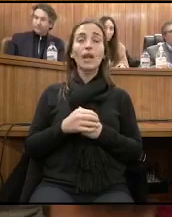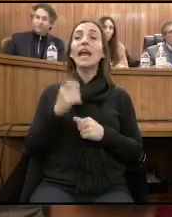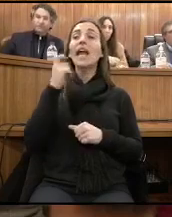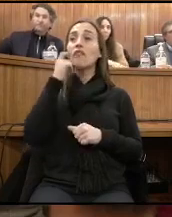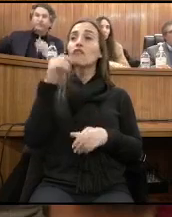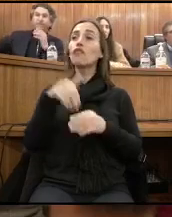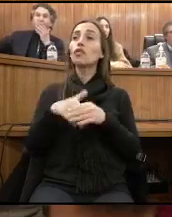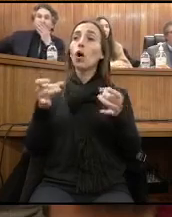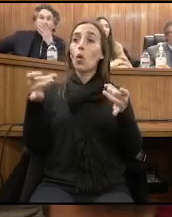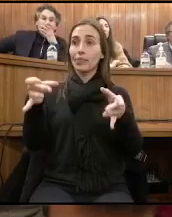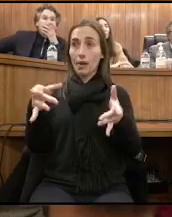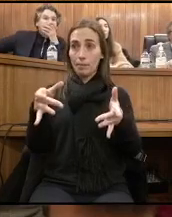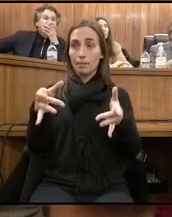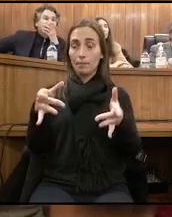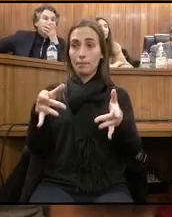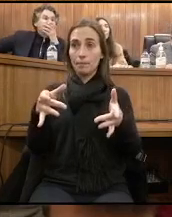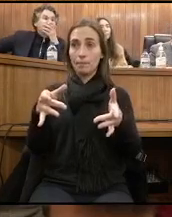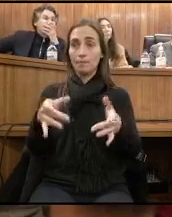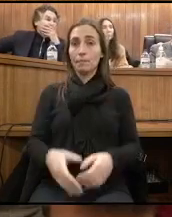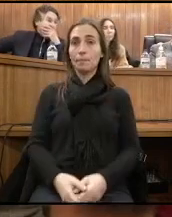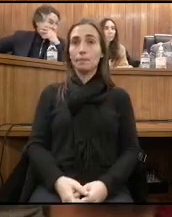Quem vota contra?